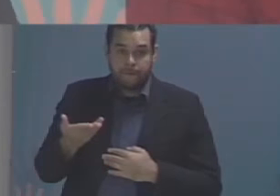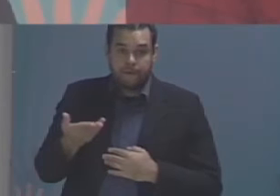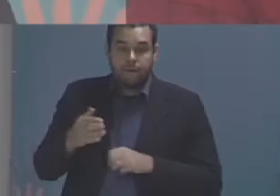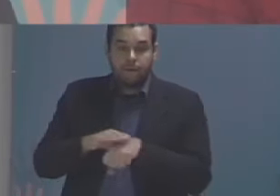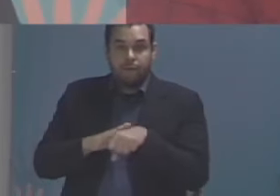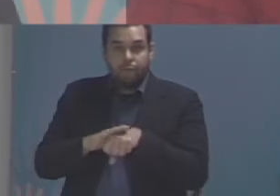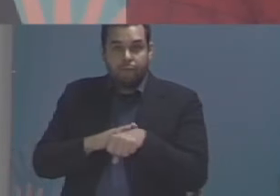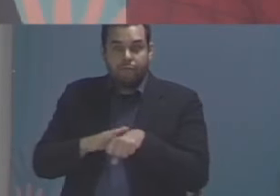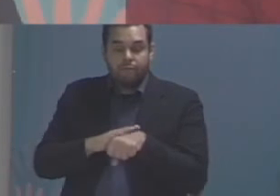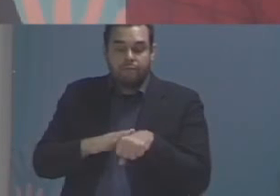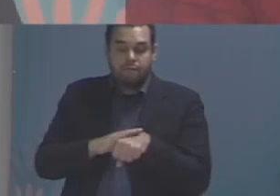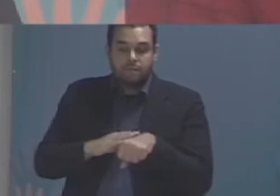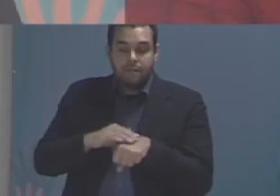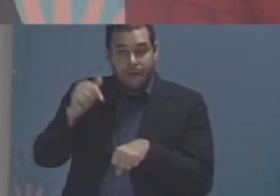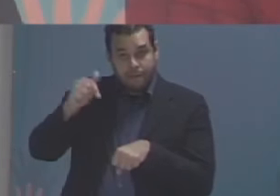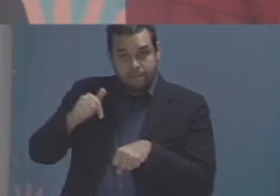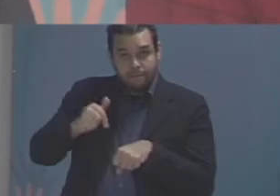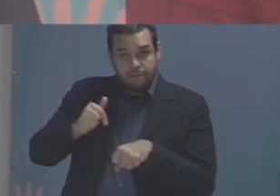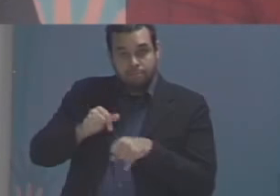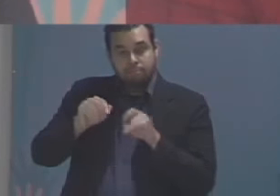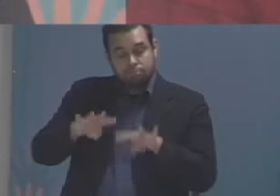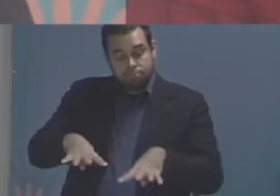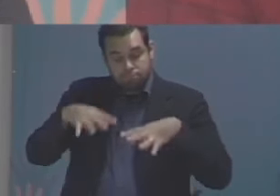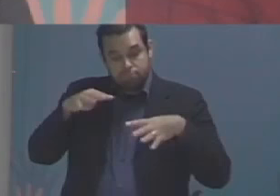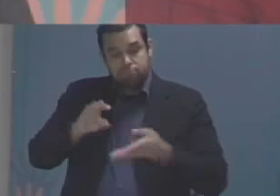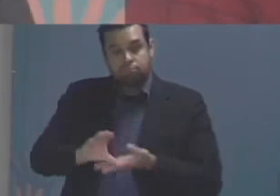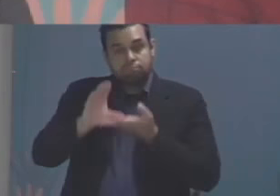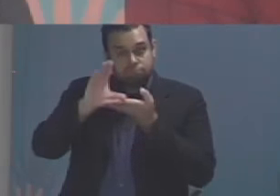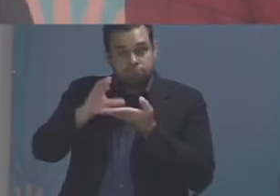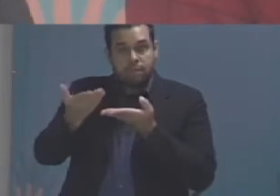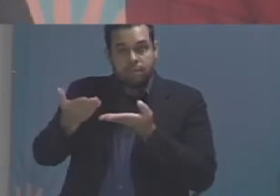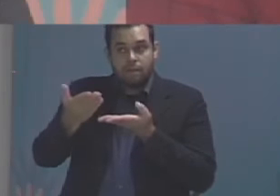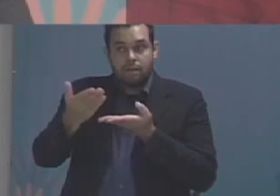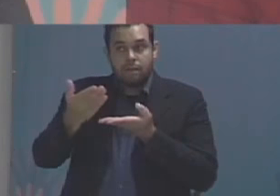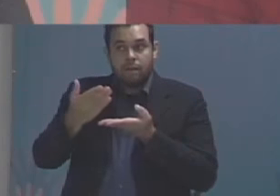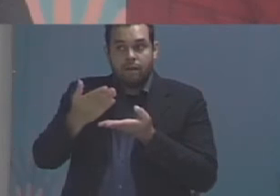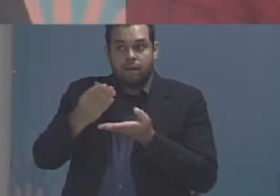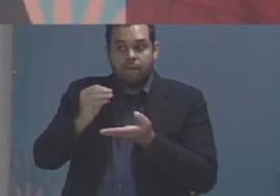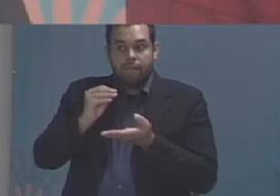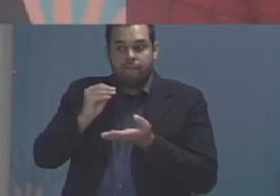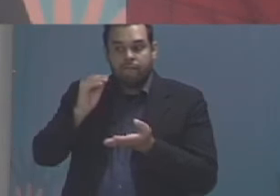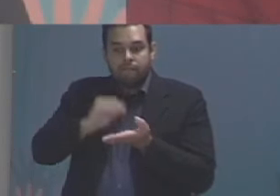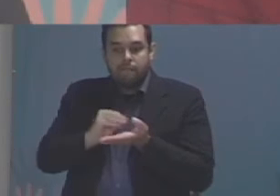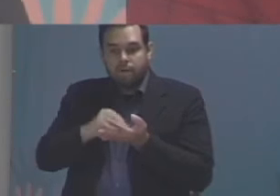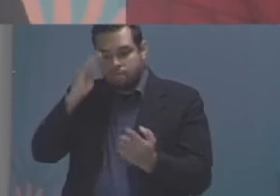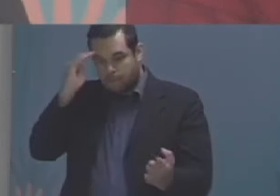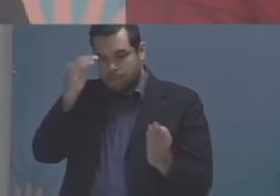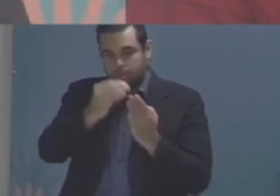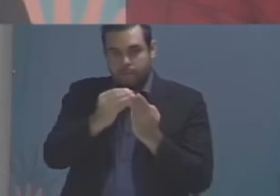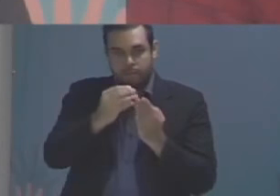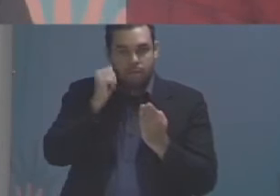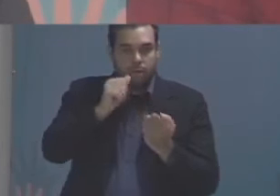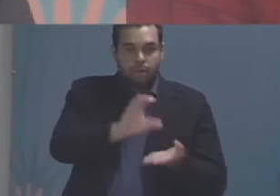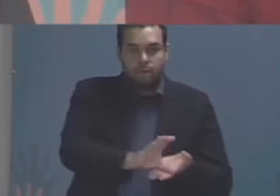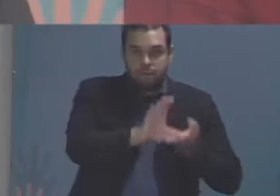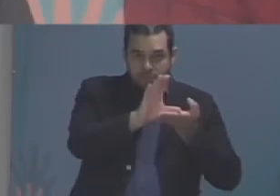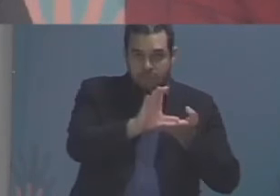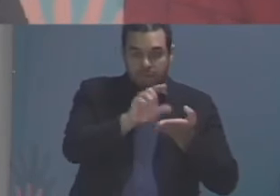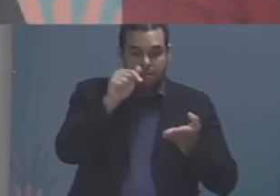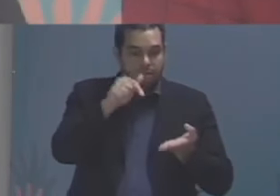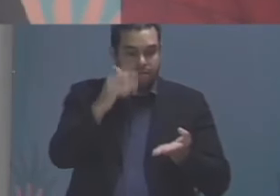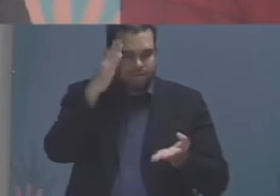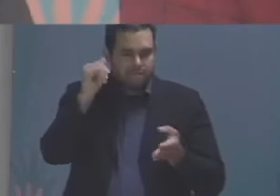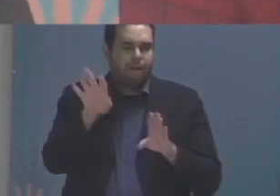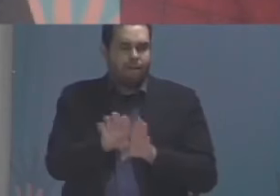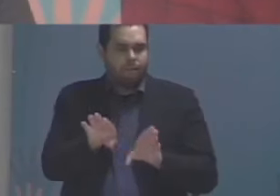conversa aqui nesse conselho, destratando uma conselheira, dizendo que ela sabia